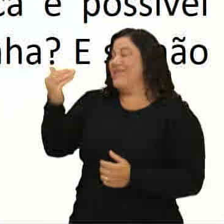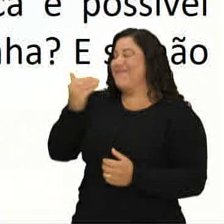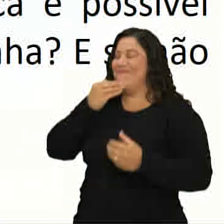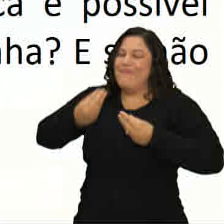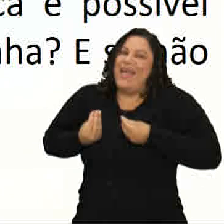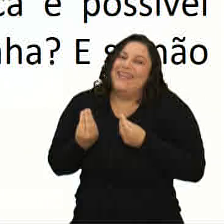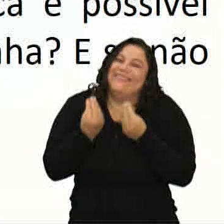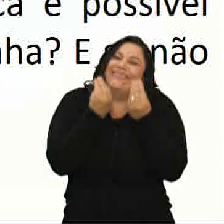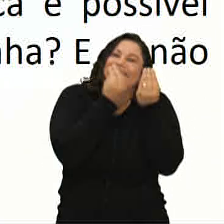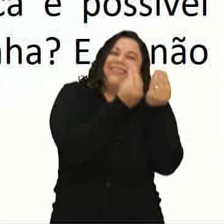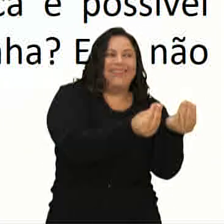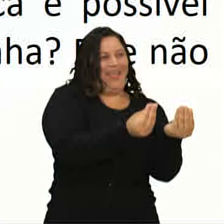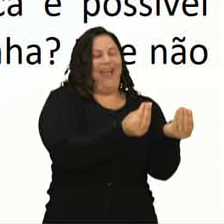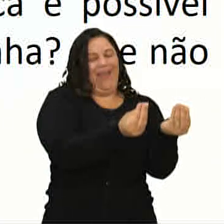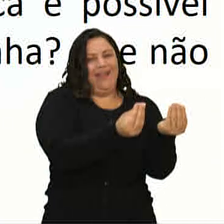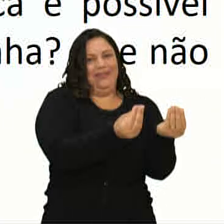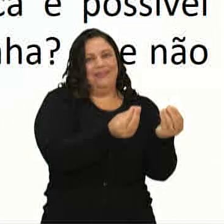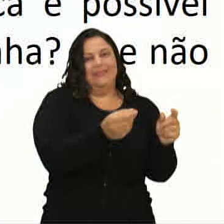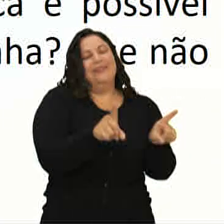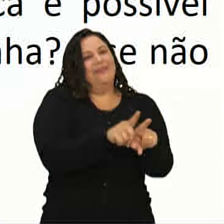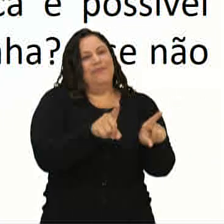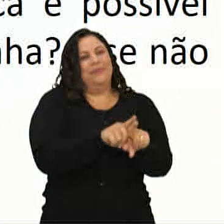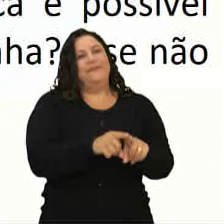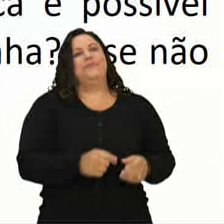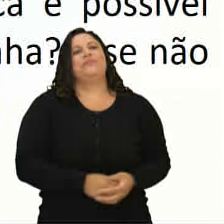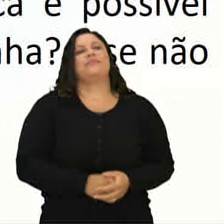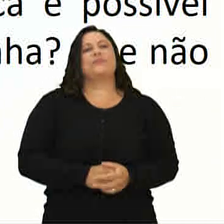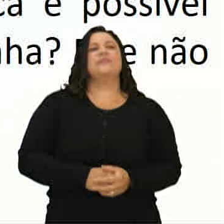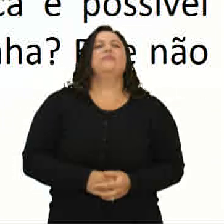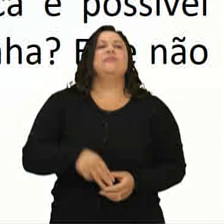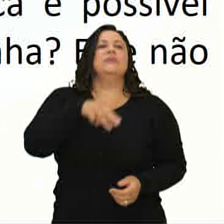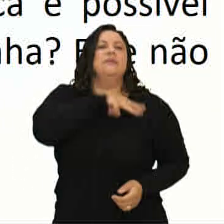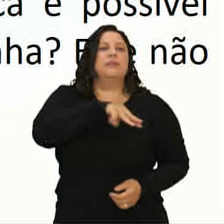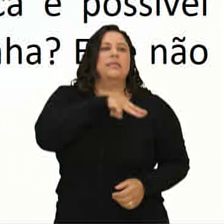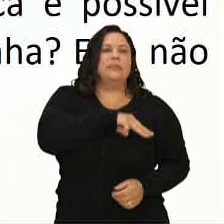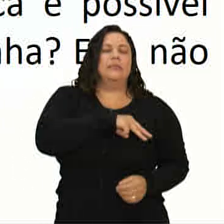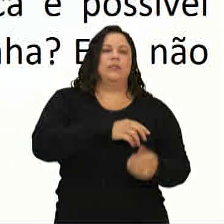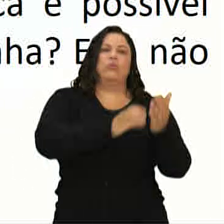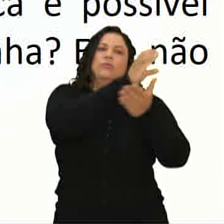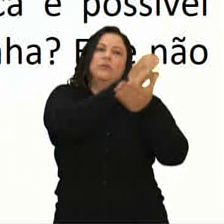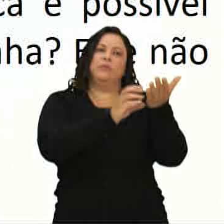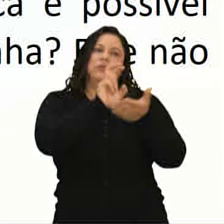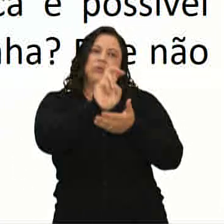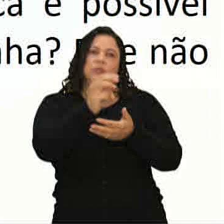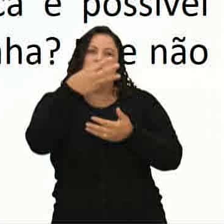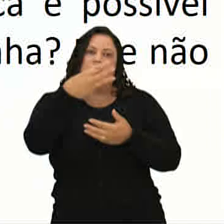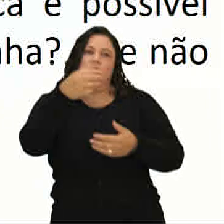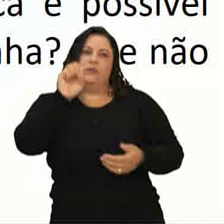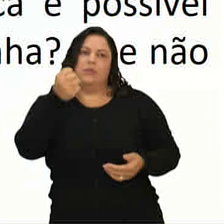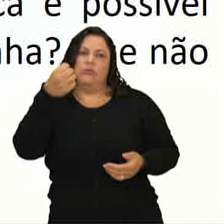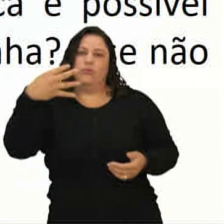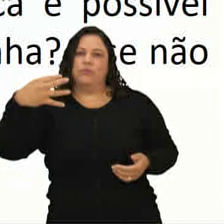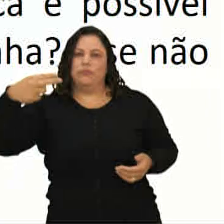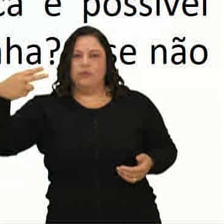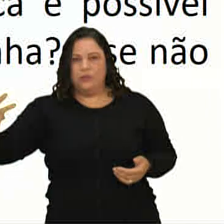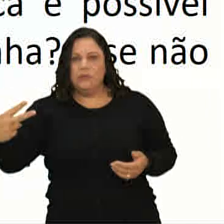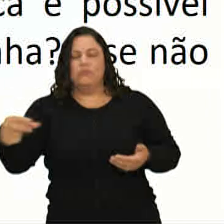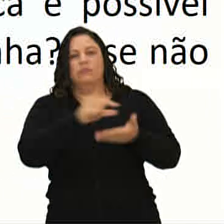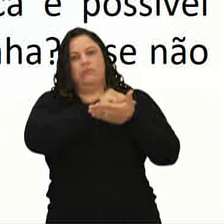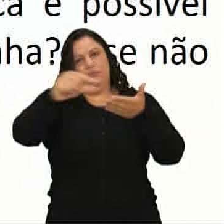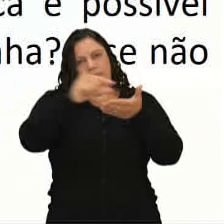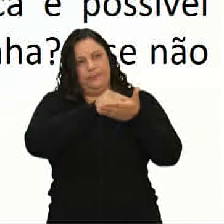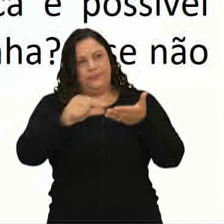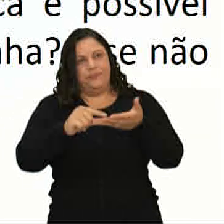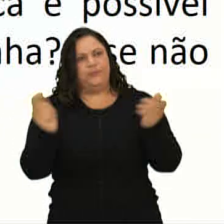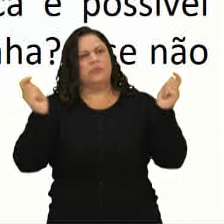emprestado. Mateus 5, 38 e 42. Muitos a acharam difícil engolir essas e outras palavras do Sermão da